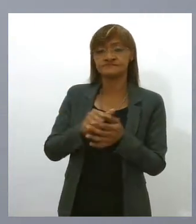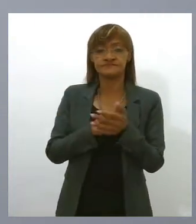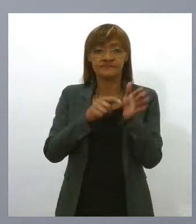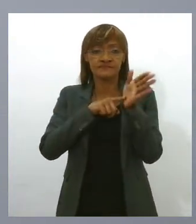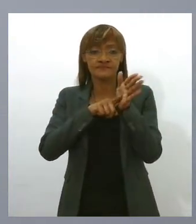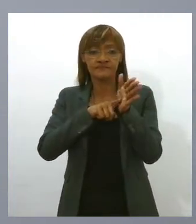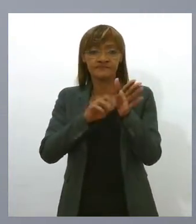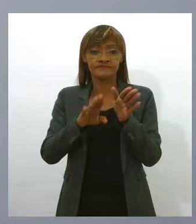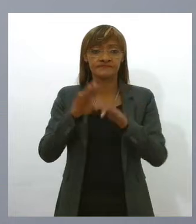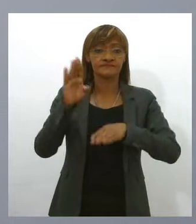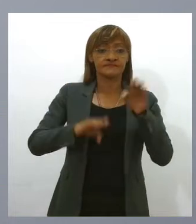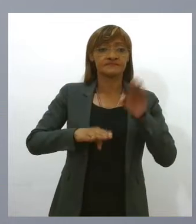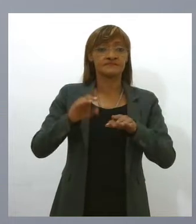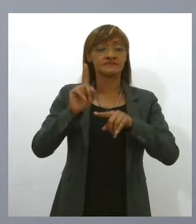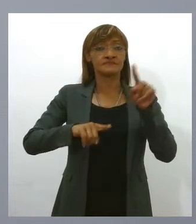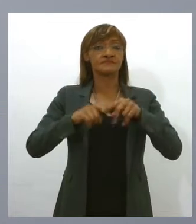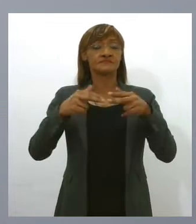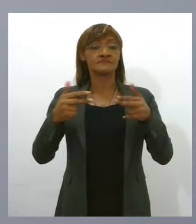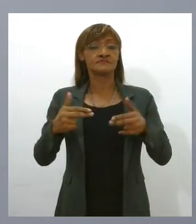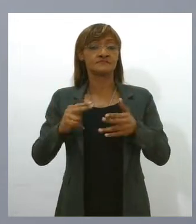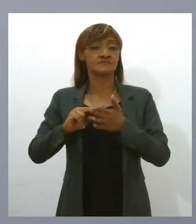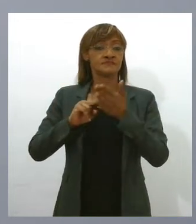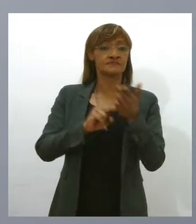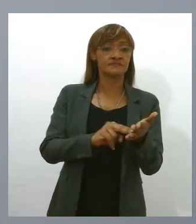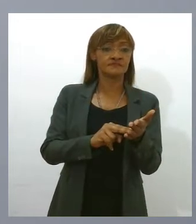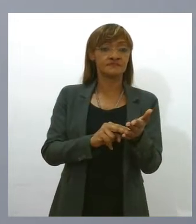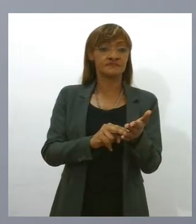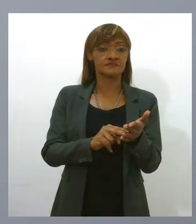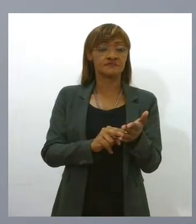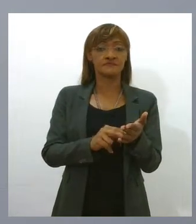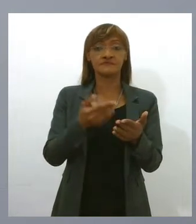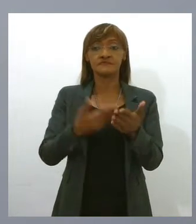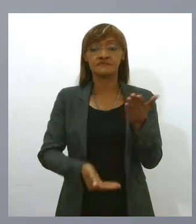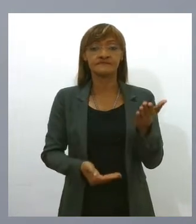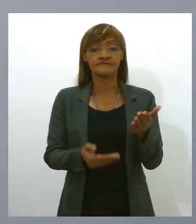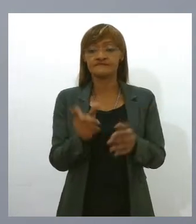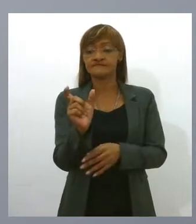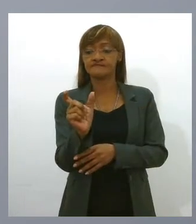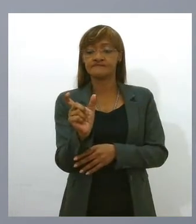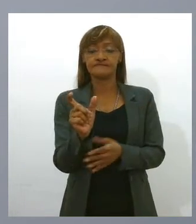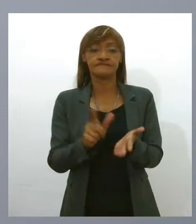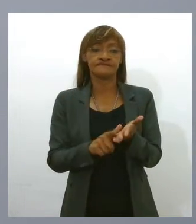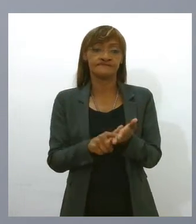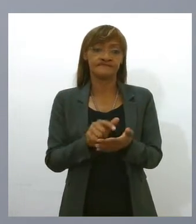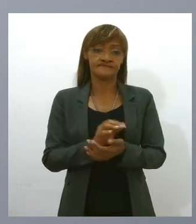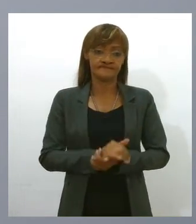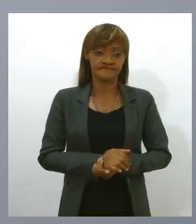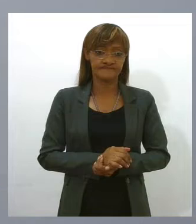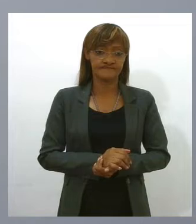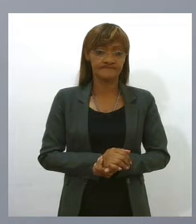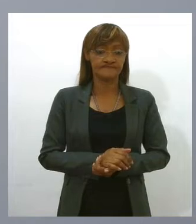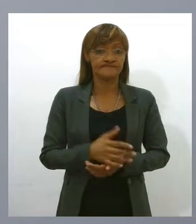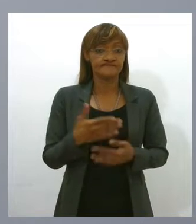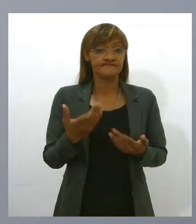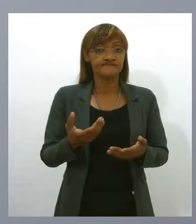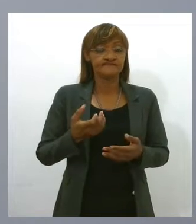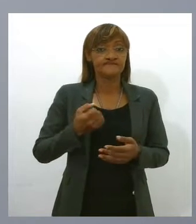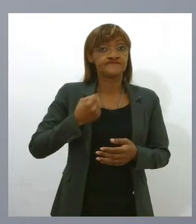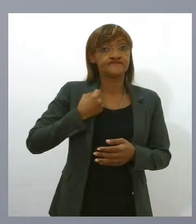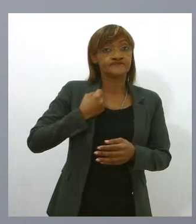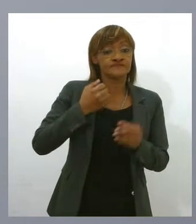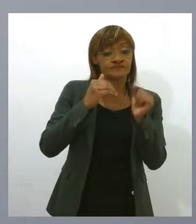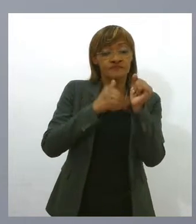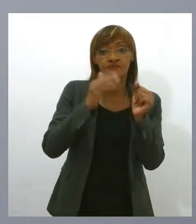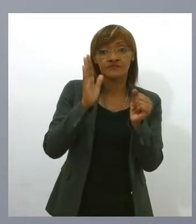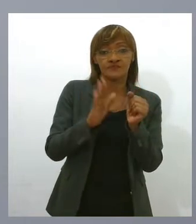encomenda e perde o comprovante de postagem Ele se perde o número do objeto de rastreio o código de rastreio e com cpf dele